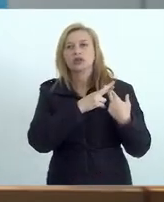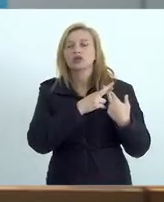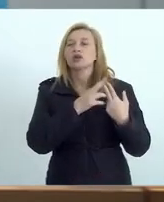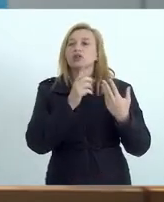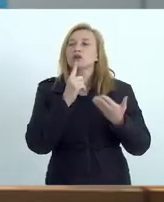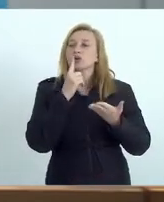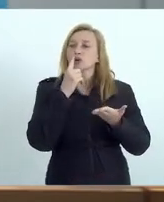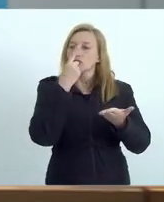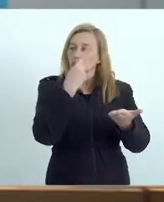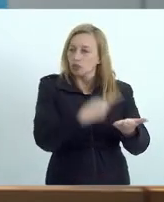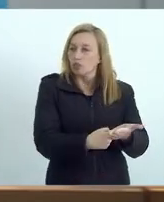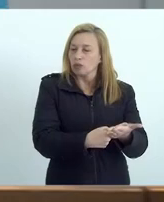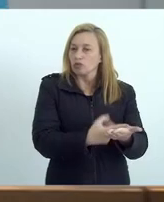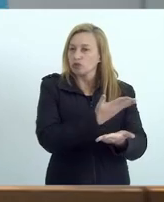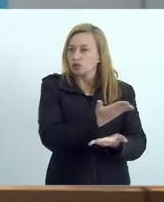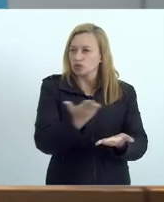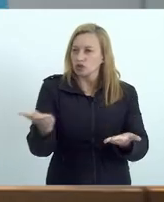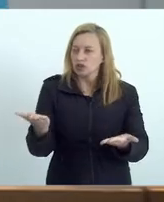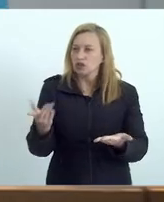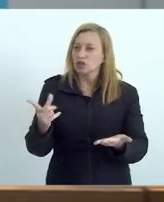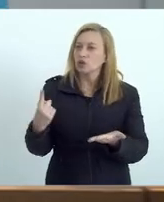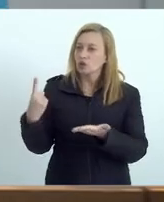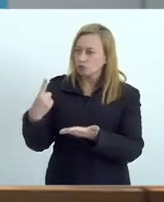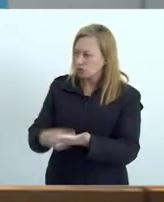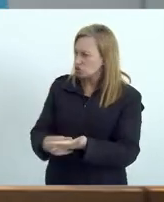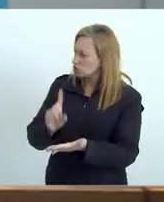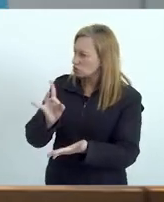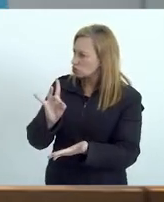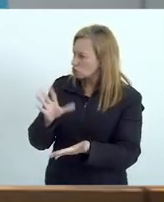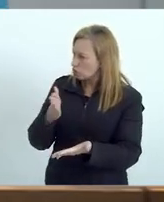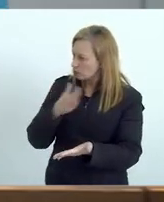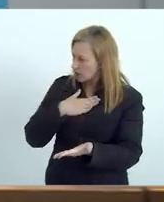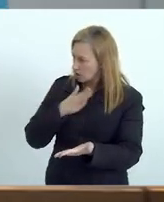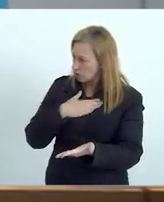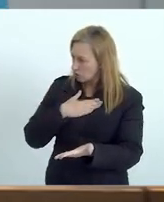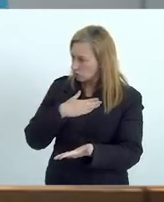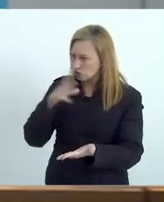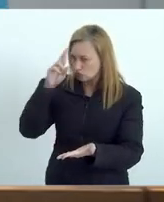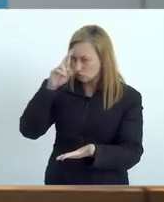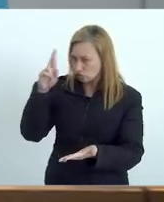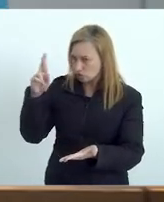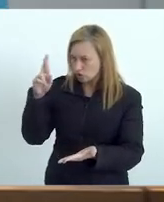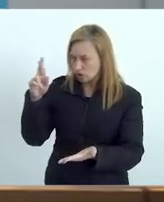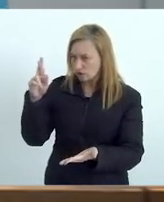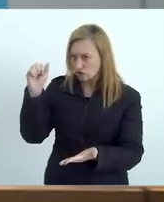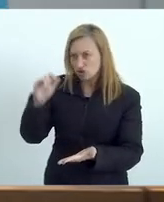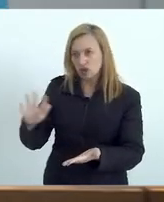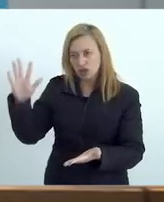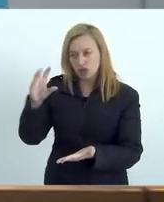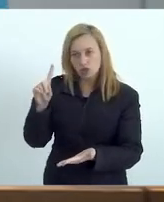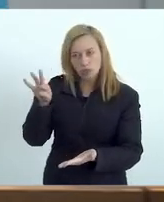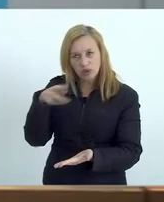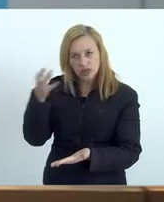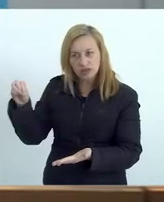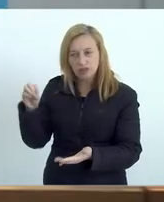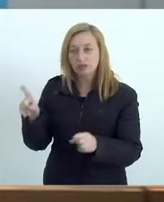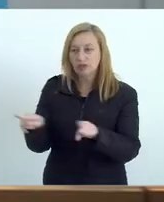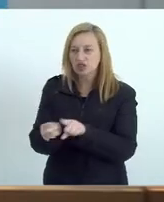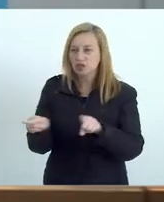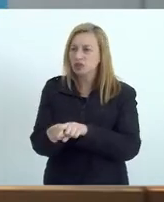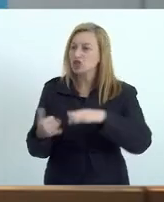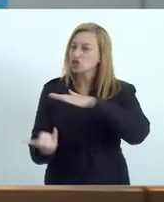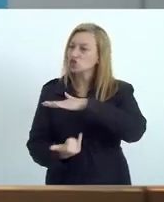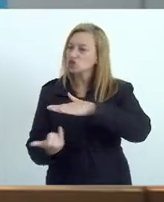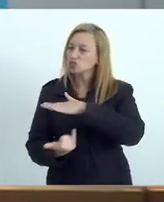compromisso com os senhores os senhores têm um compromisso não só meu do comandante-geral da Corporação os senhores tenham compromisso da